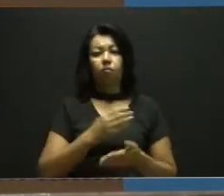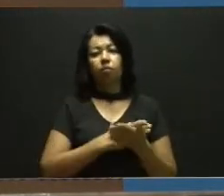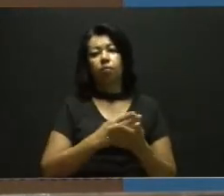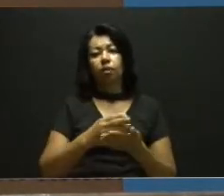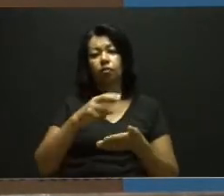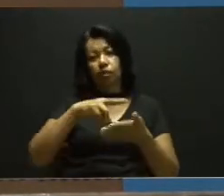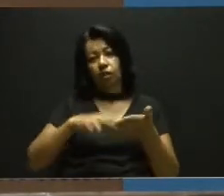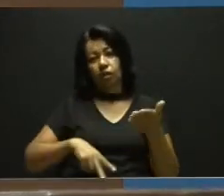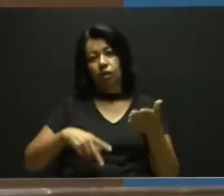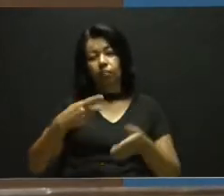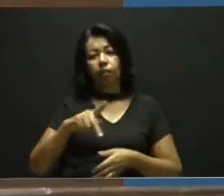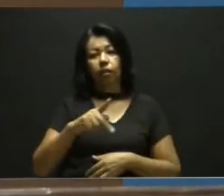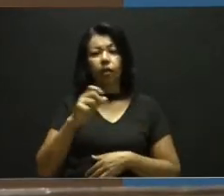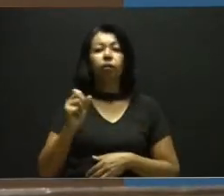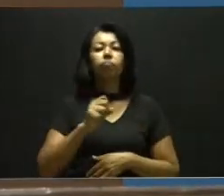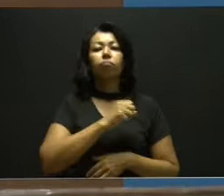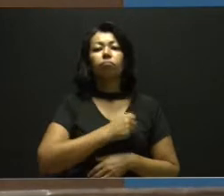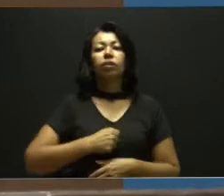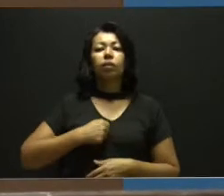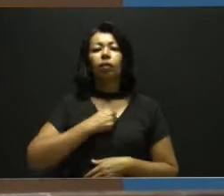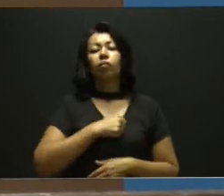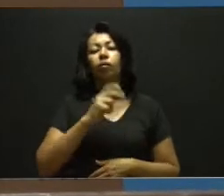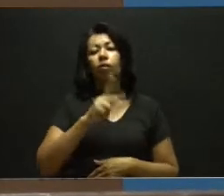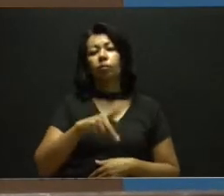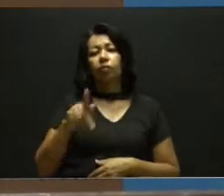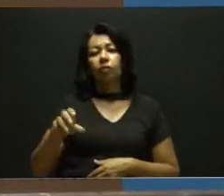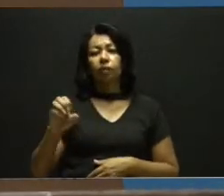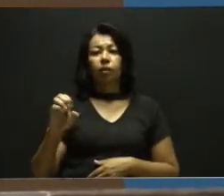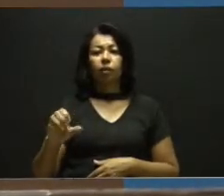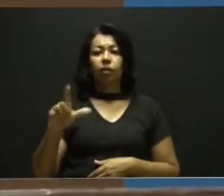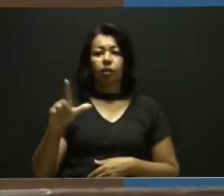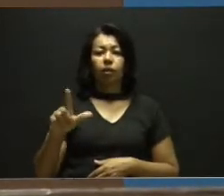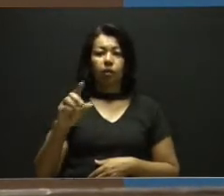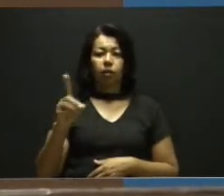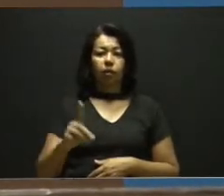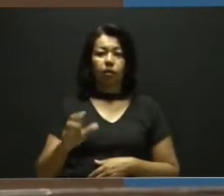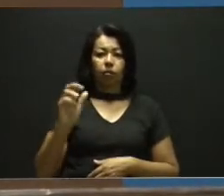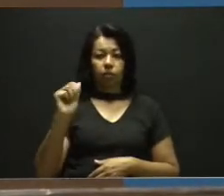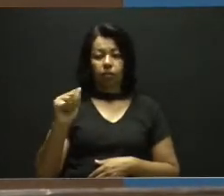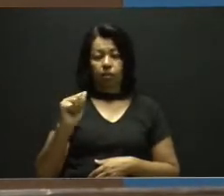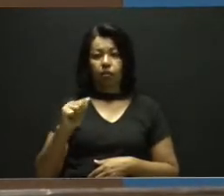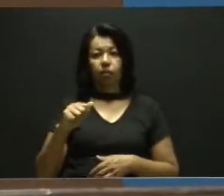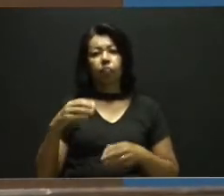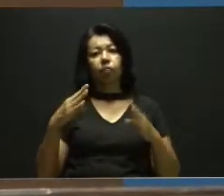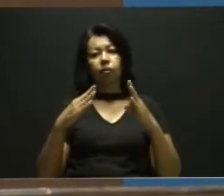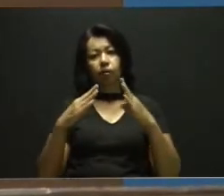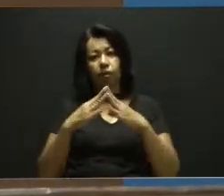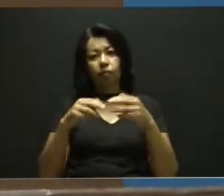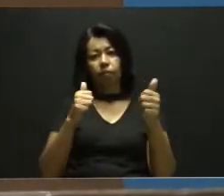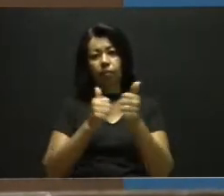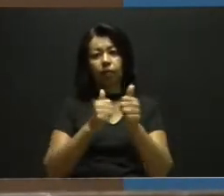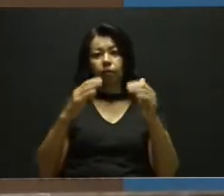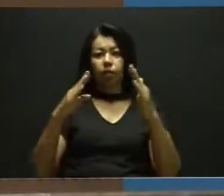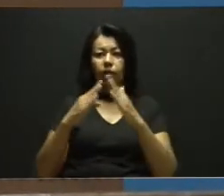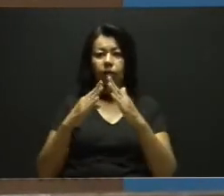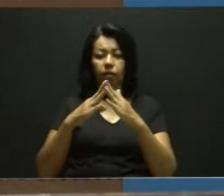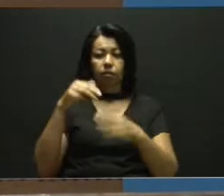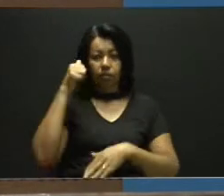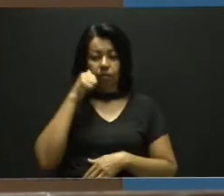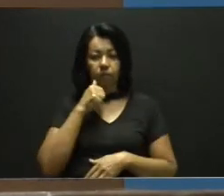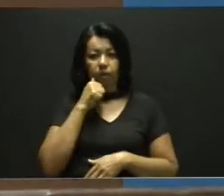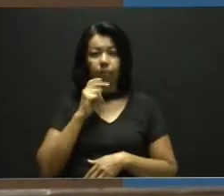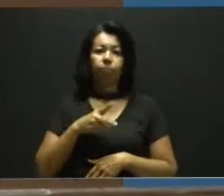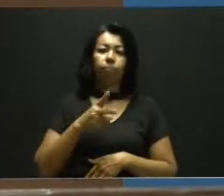elza a qual era proprietário de uma escola próxima da casa de silvia deu seqüência nos estudos em grupos escolares